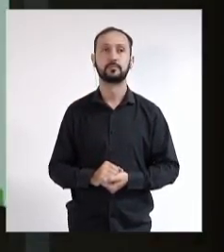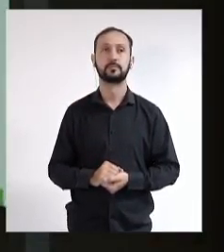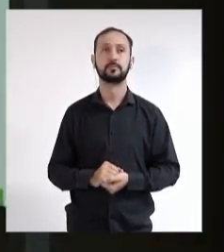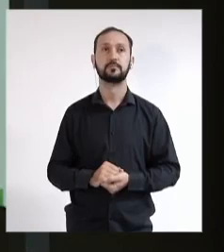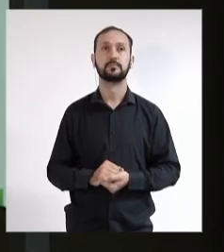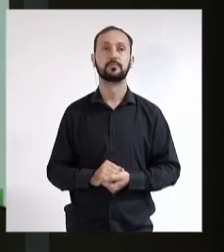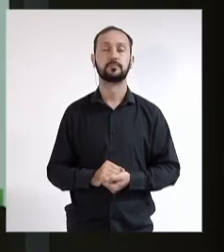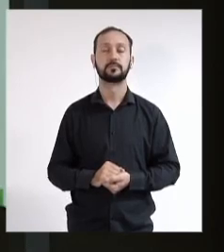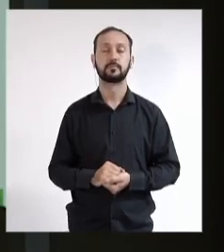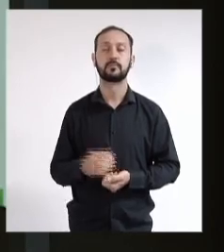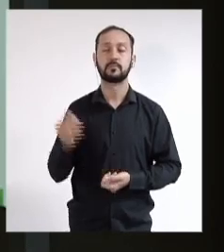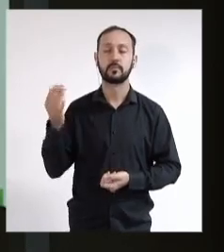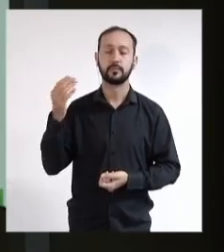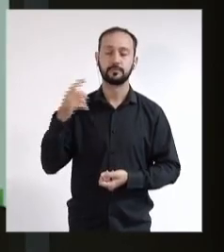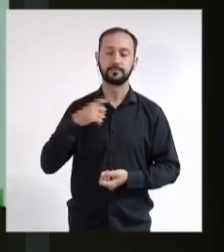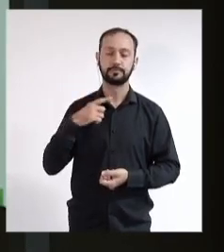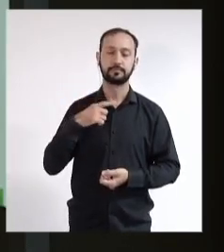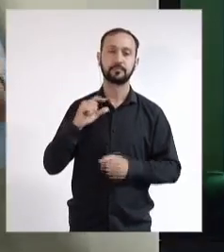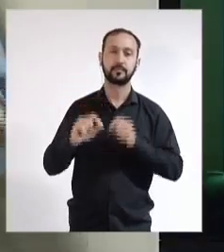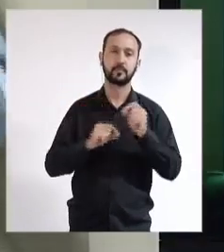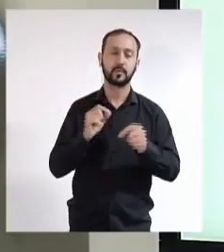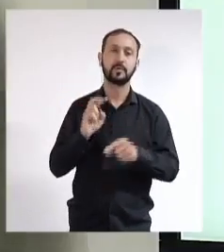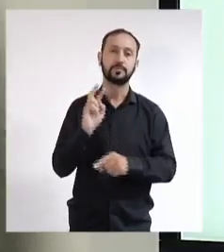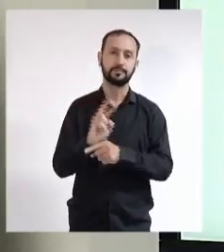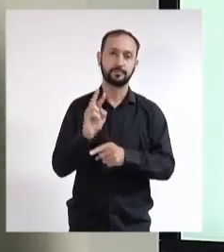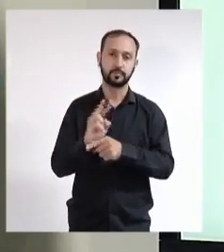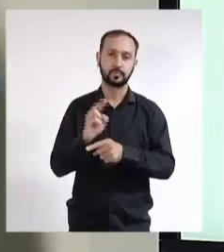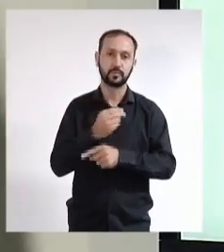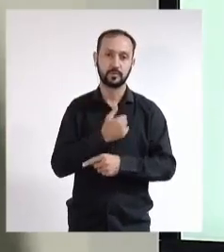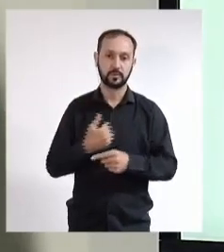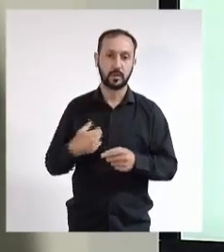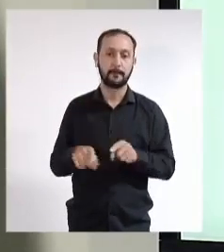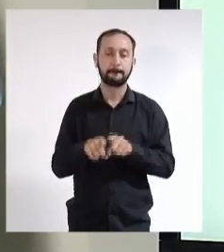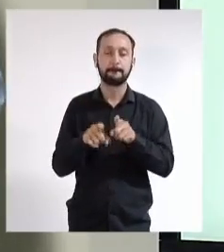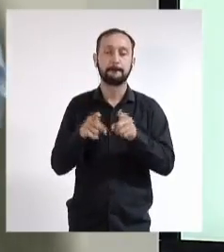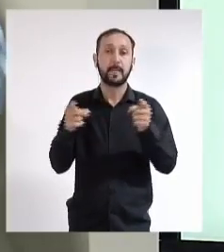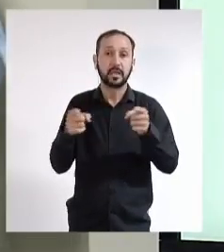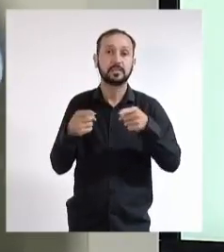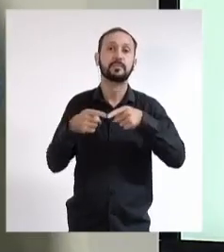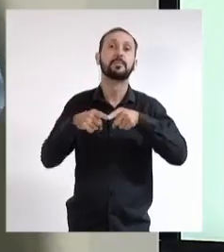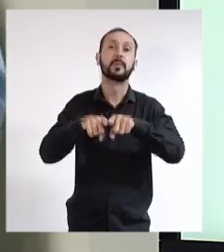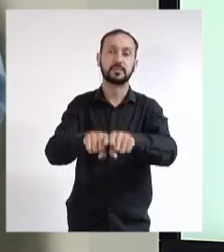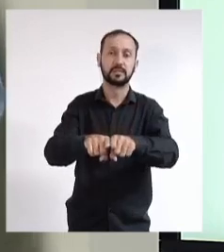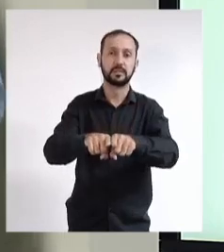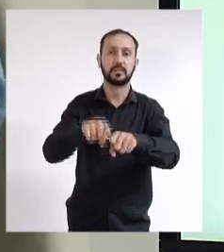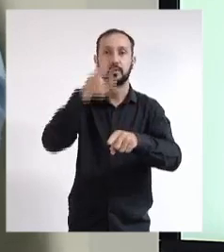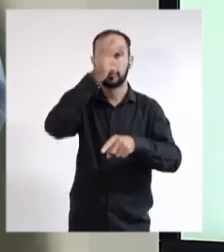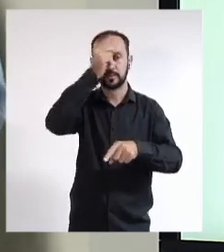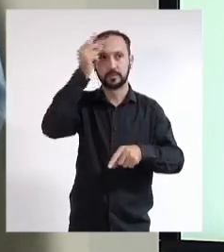era é vou falar assim é gerido pelo estado mas parceria com o município isso aí